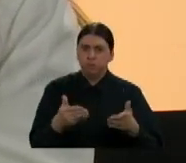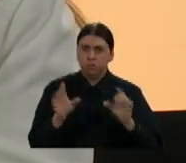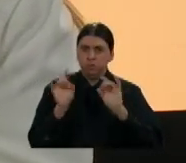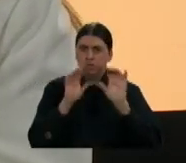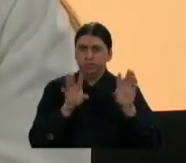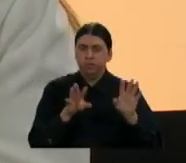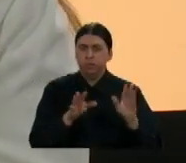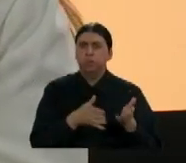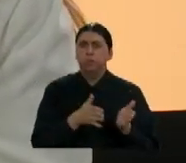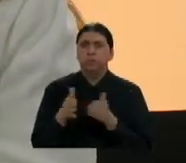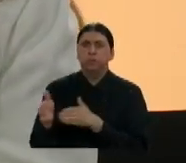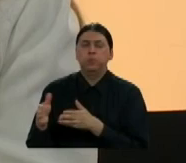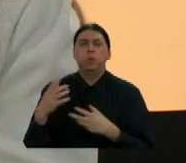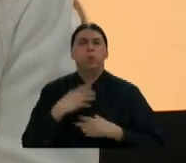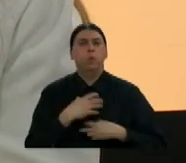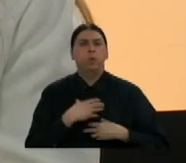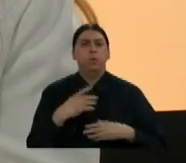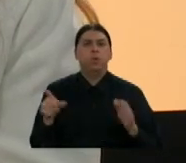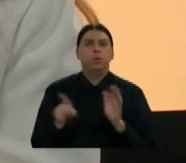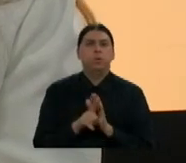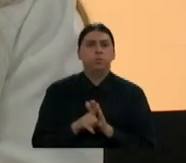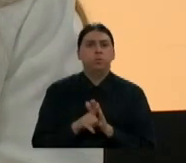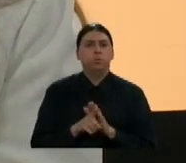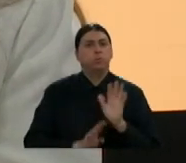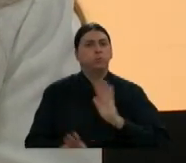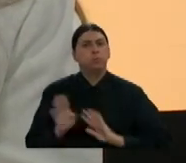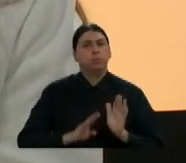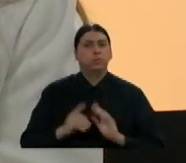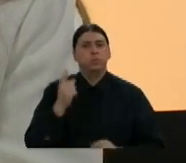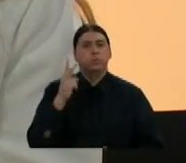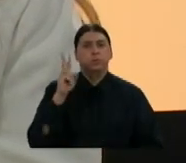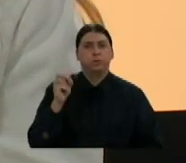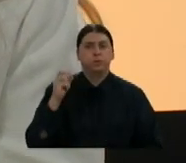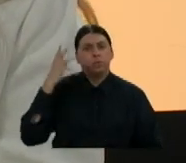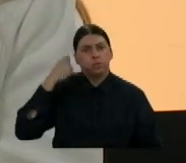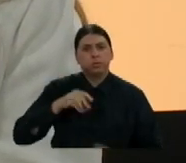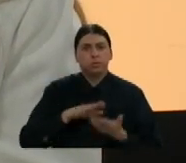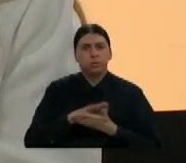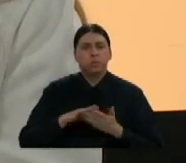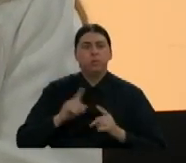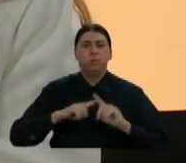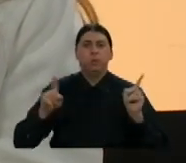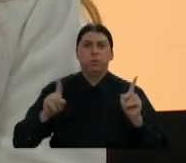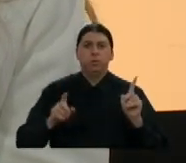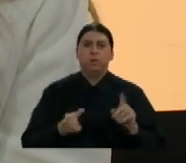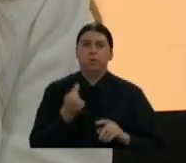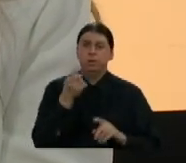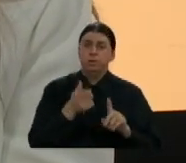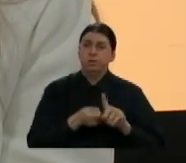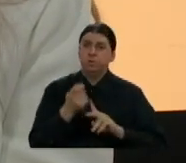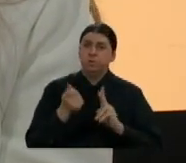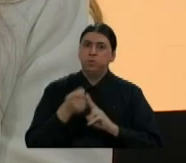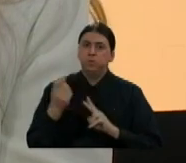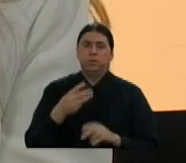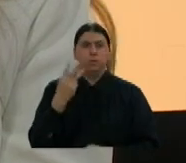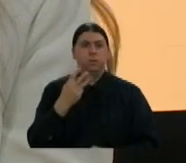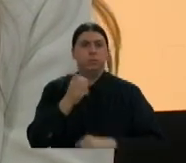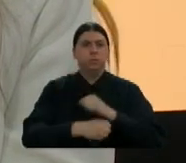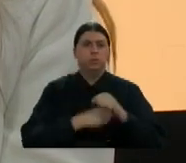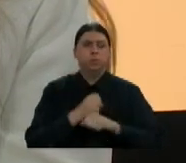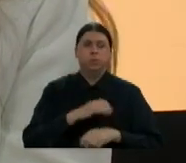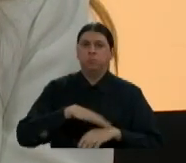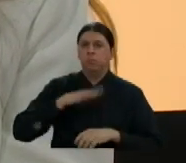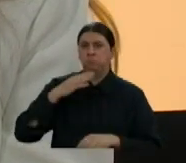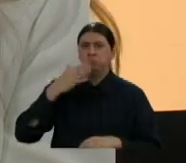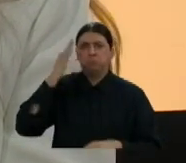tramite de forma legal talvez não 120 dias mas quem sabe em seis meses não em três anos ou mais né e